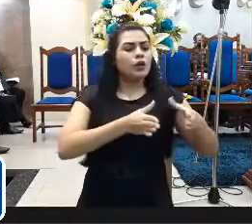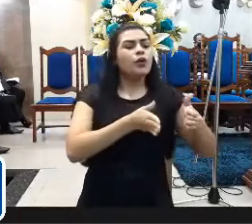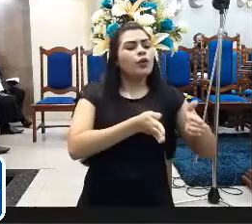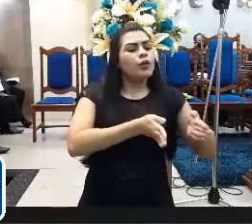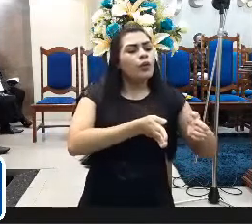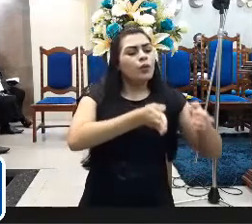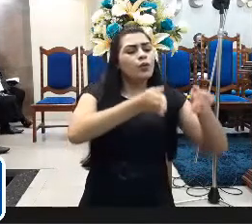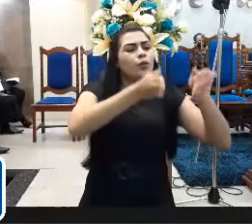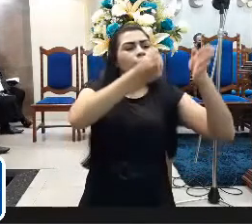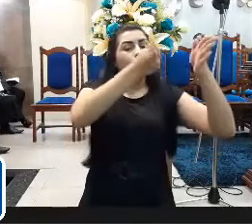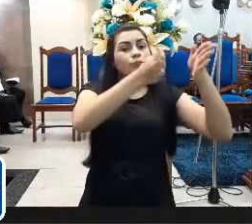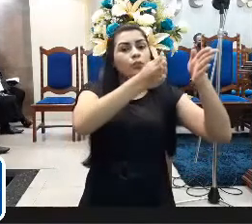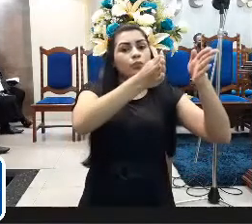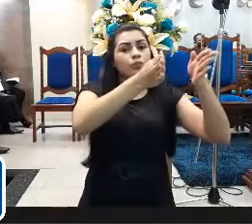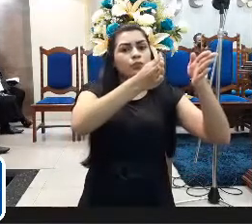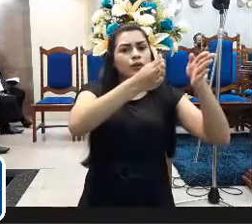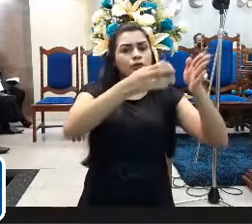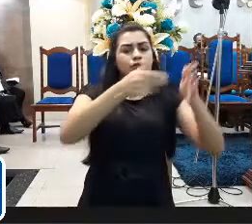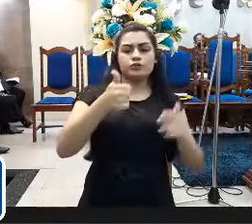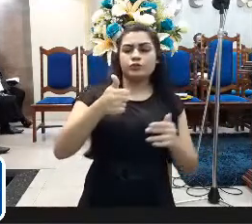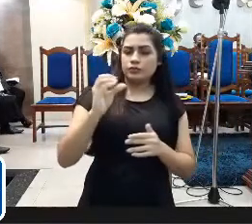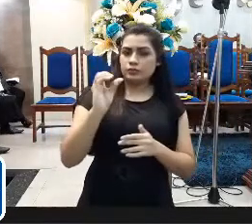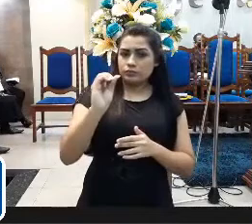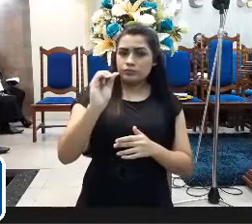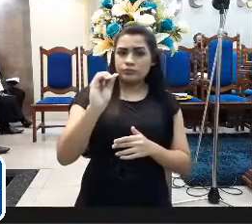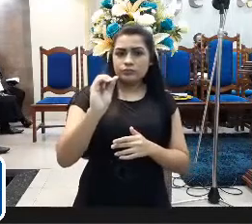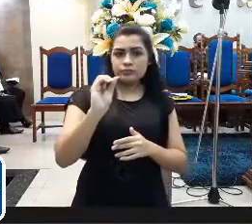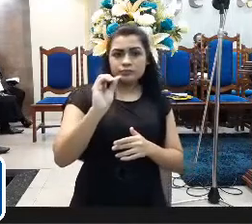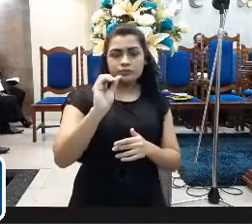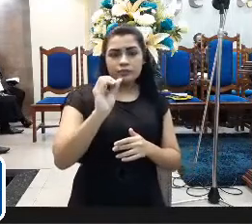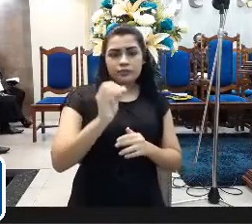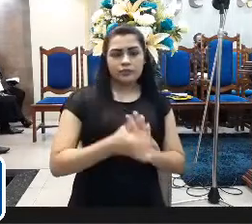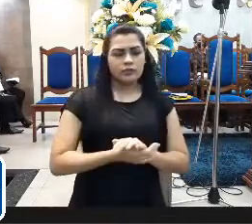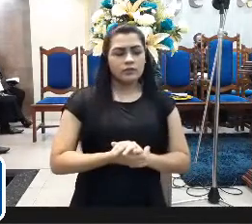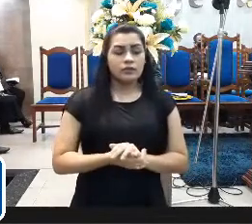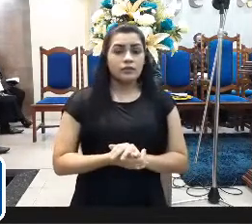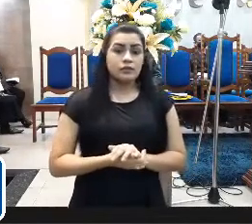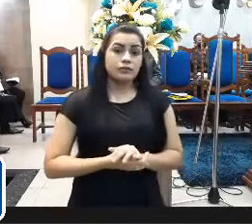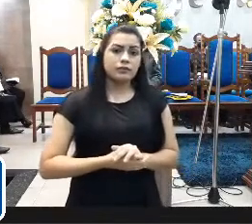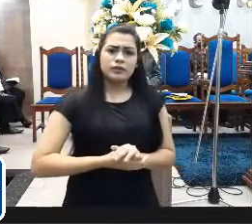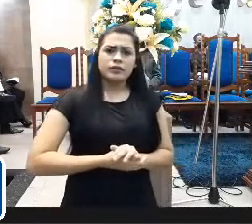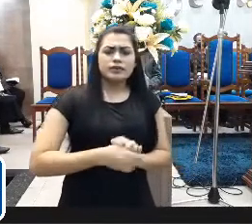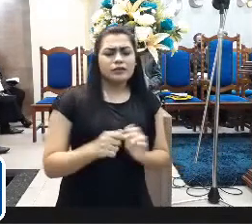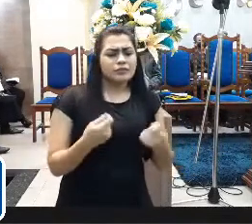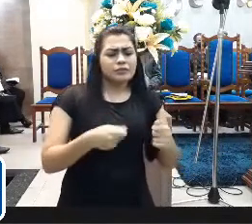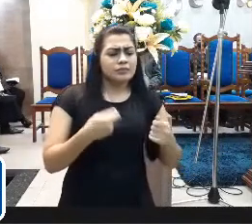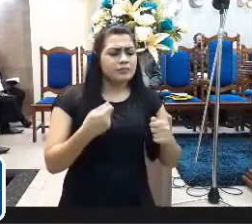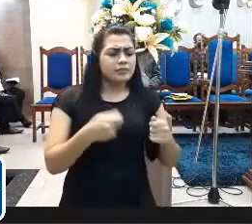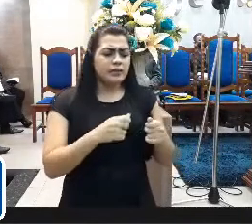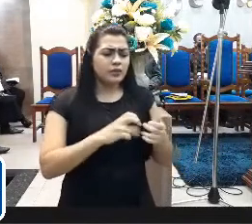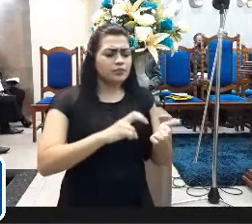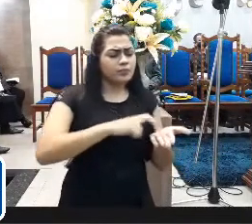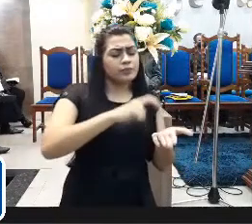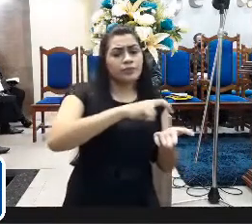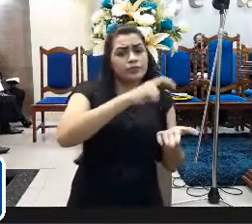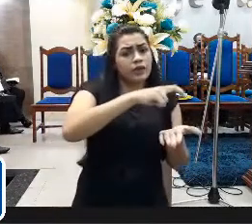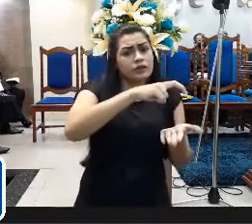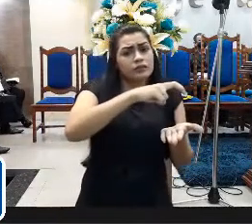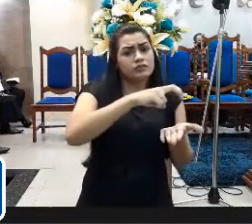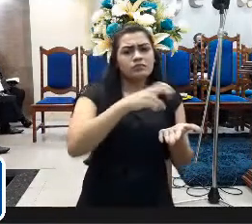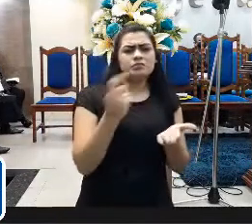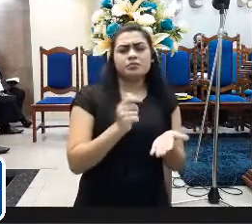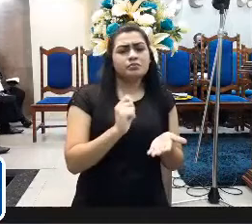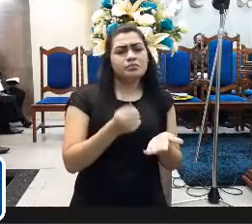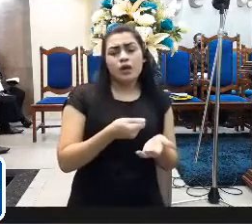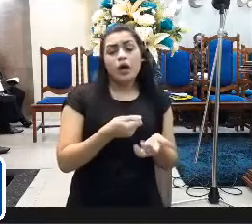degraus. Querer chegar à glorificação sem passar por humilhação é querer subir